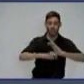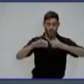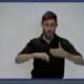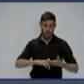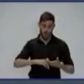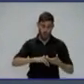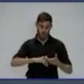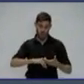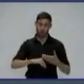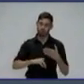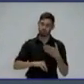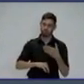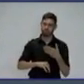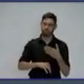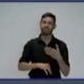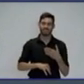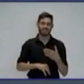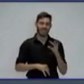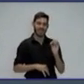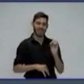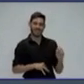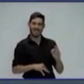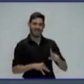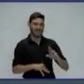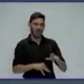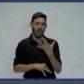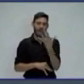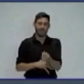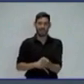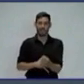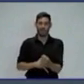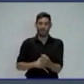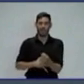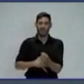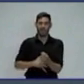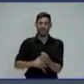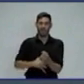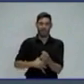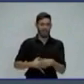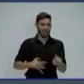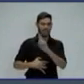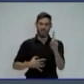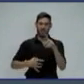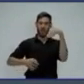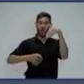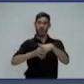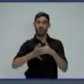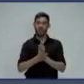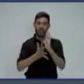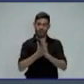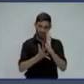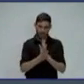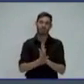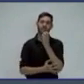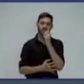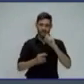Nacional, não o TSE, quem recusou o voto impresso, e aliás fez muito bem. O presidente